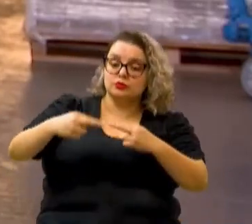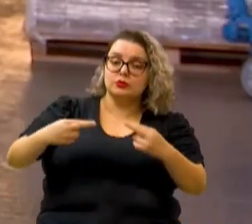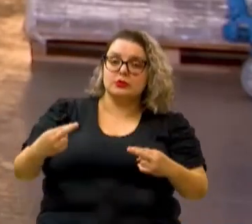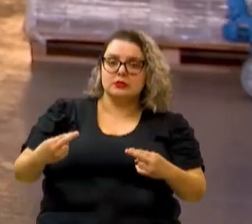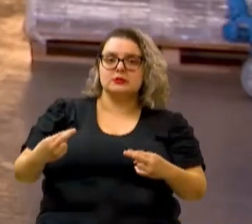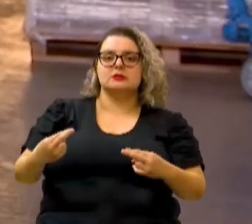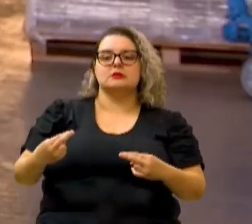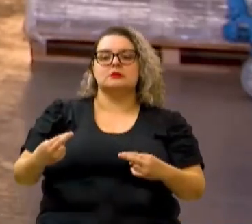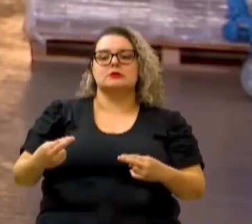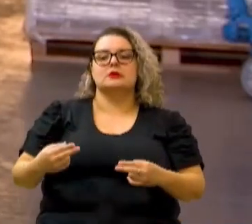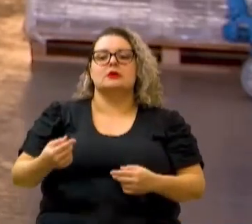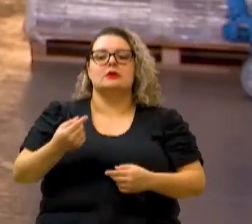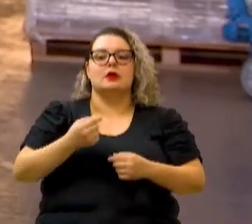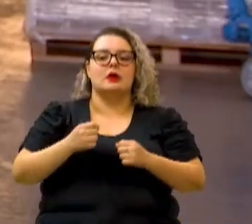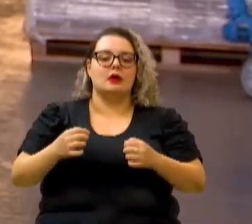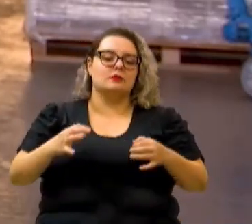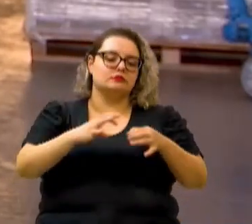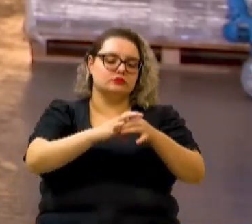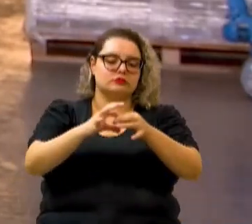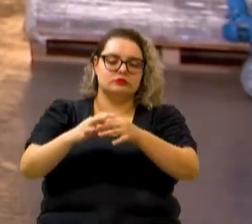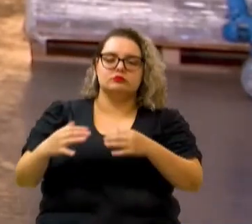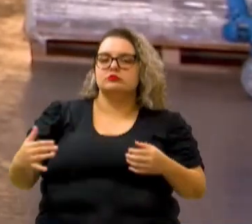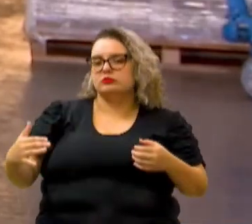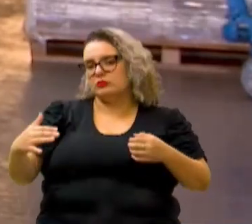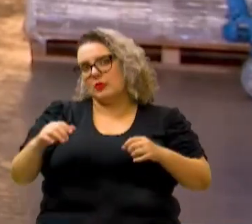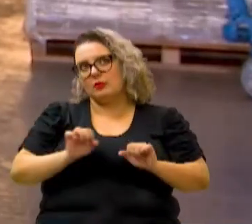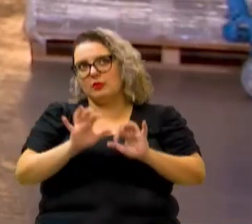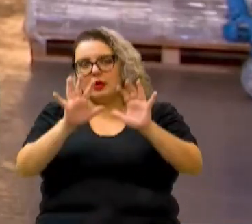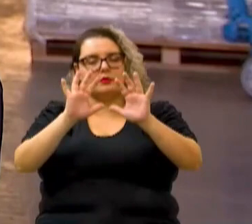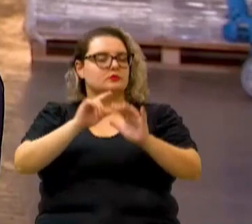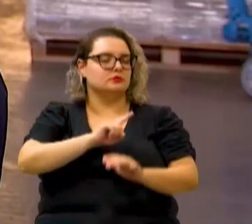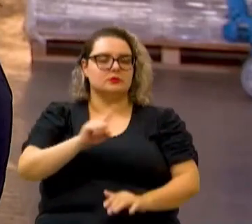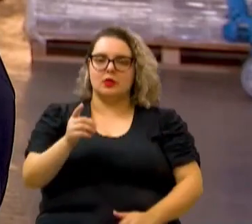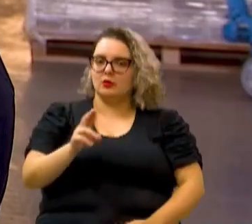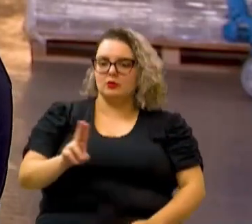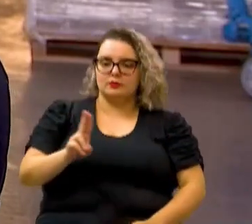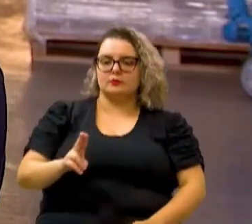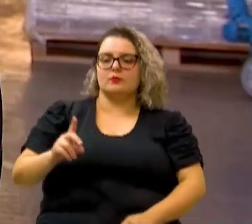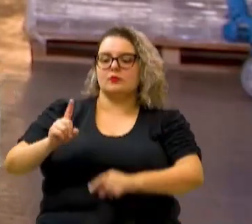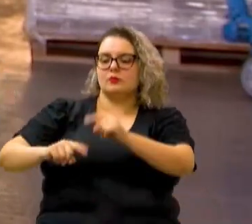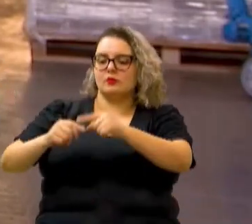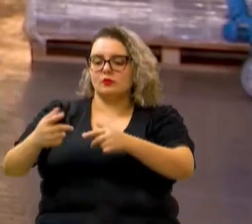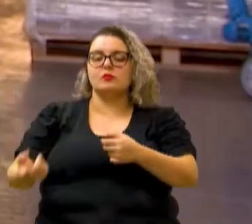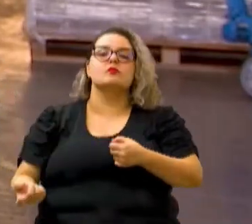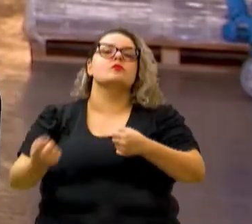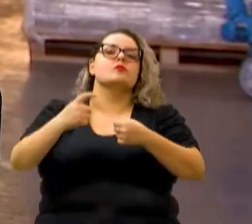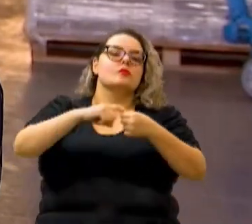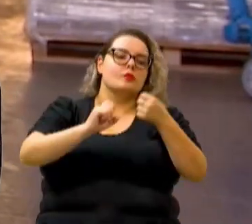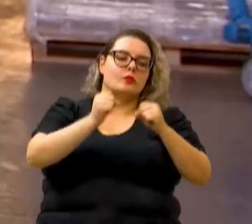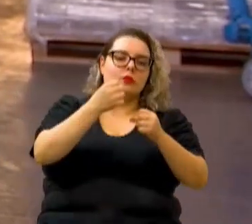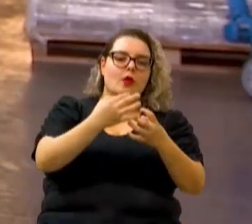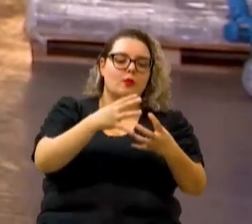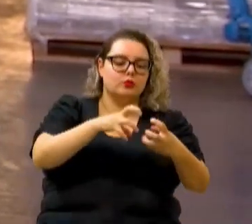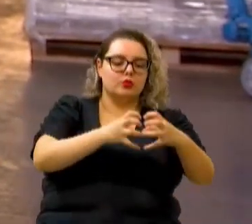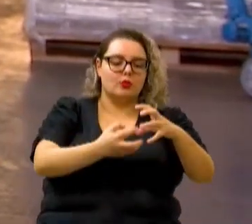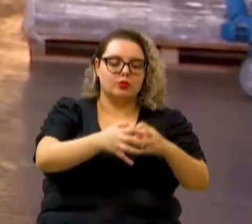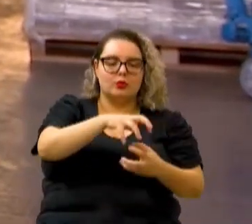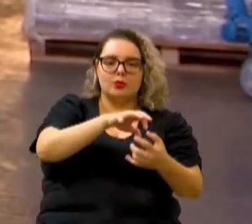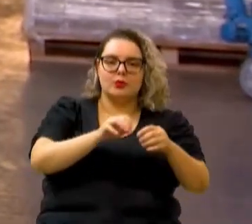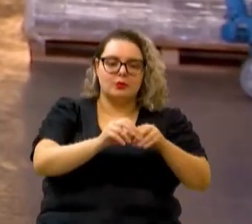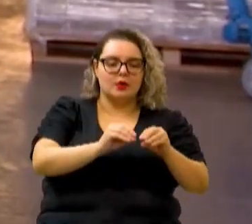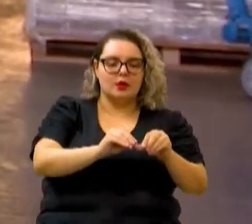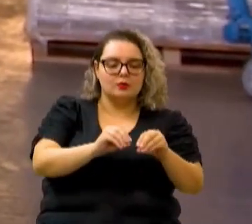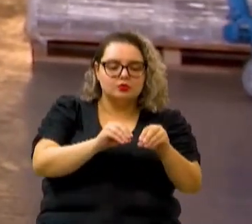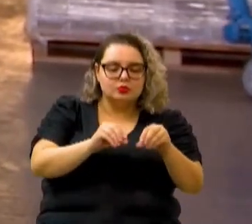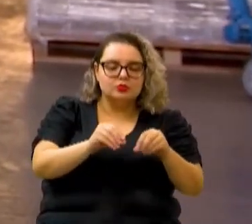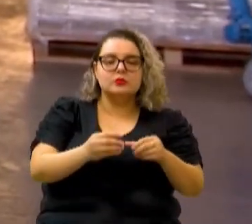você reutiliza o material, você fecha a economia circular. Então, o material é utilizado, volta para a fábrica,